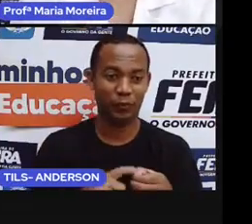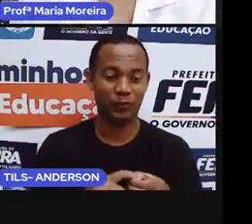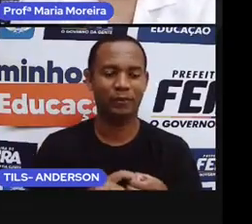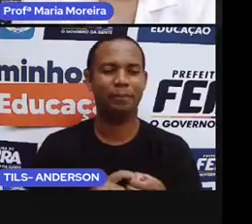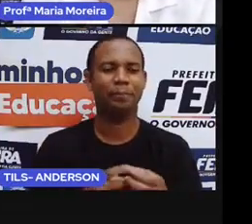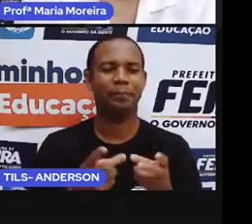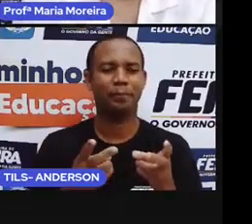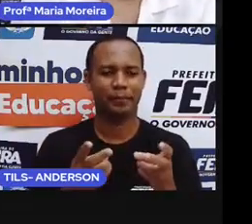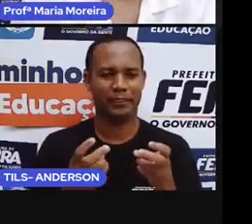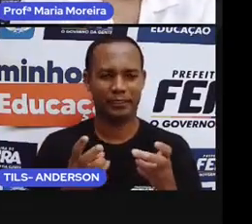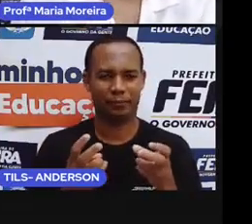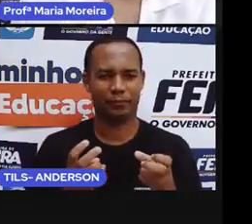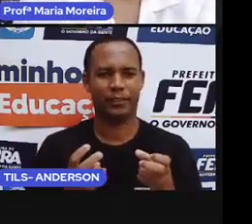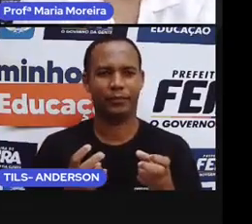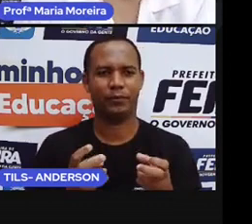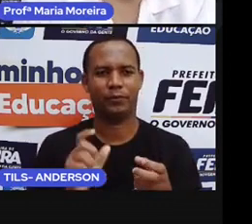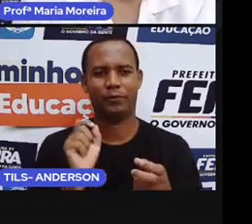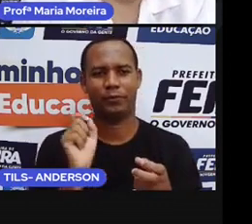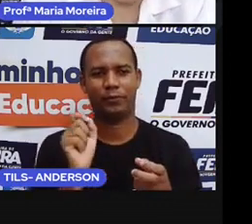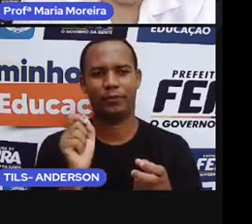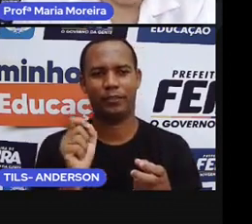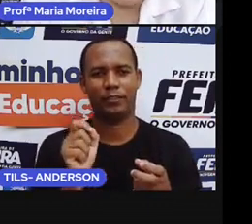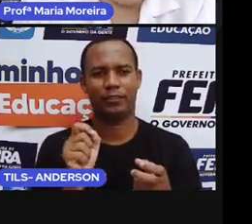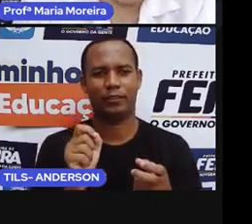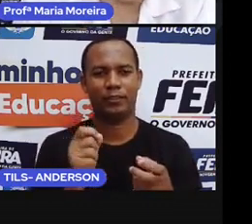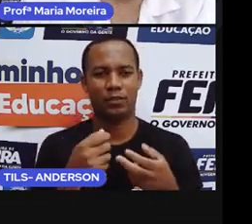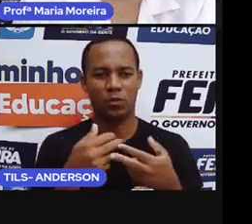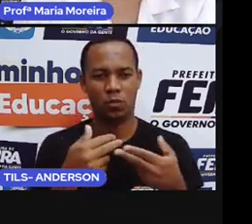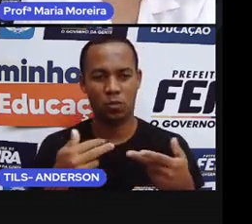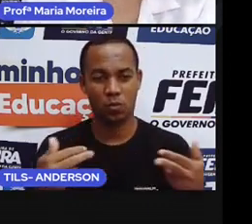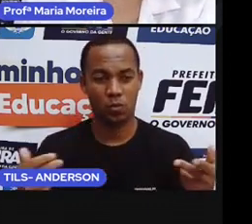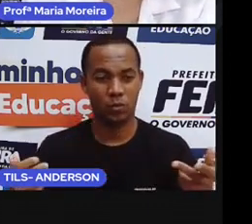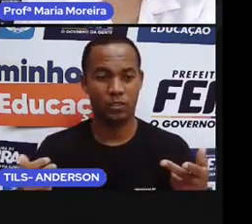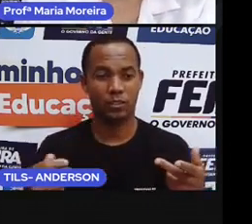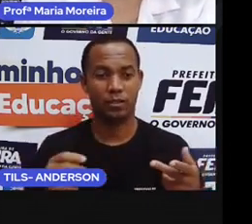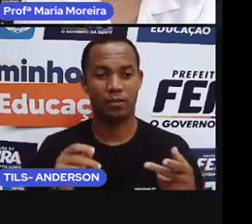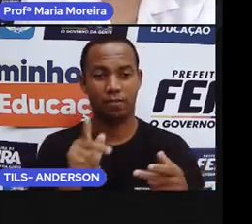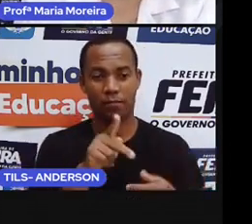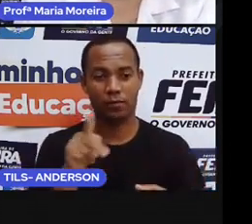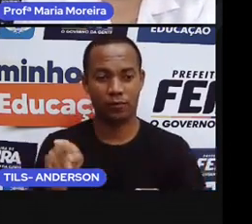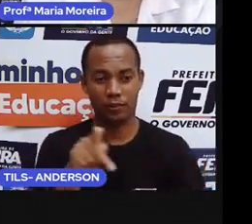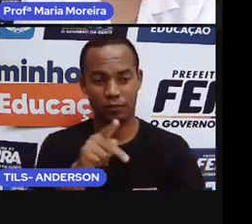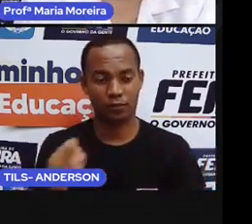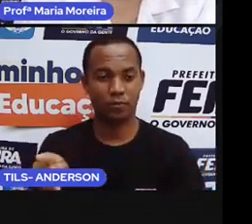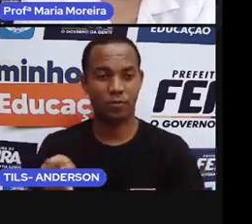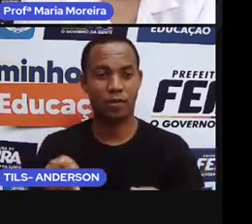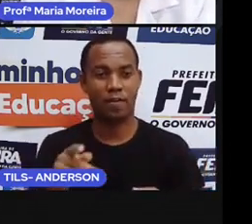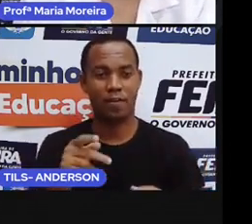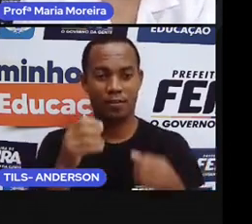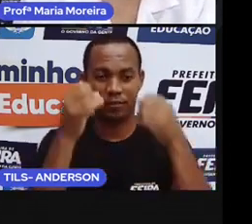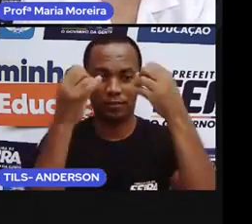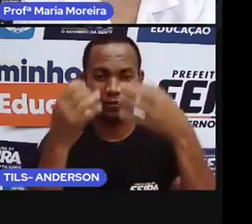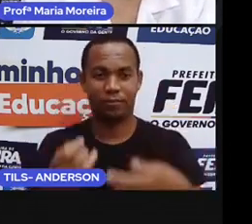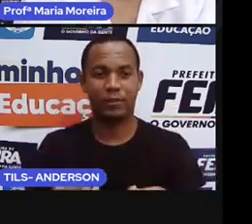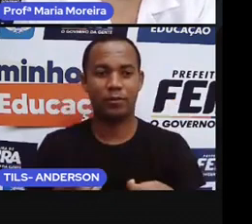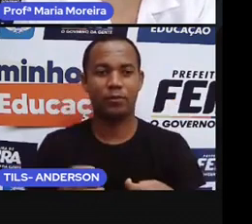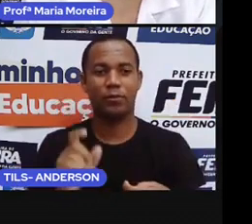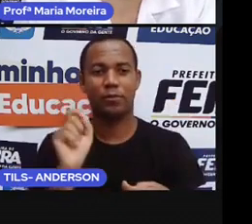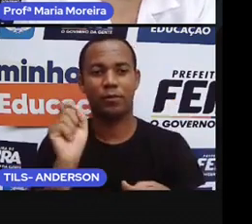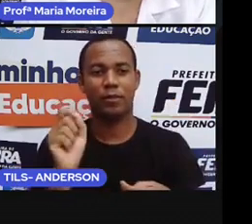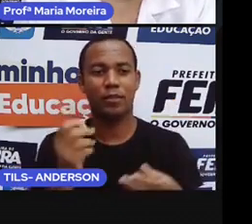venderam aí no vídeo, né? Que são materiais que a Pró falou lá na última semana, que poderiam